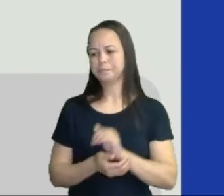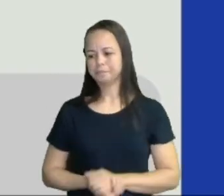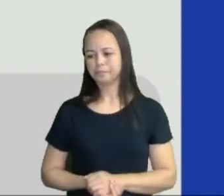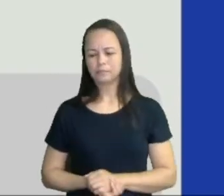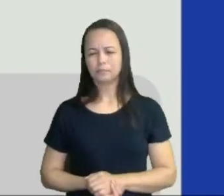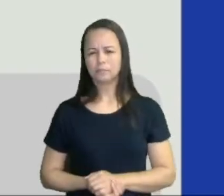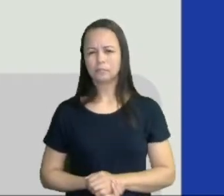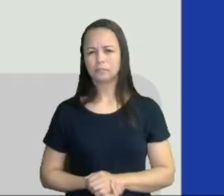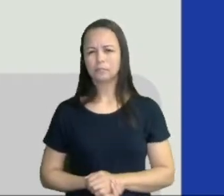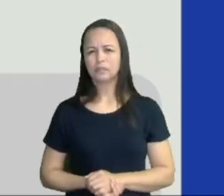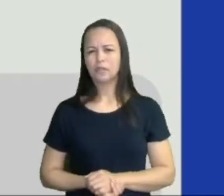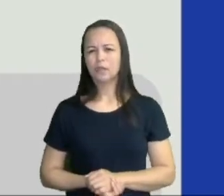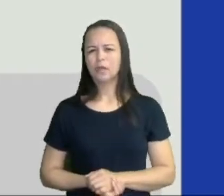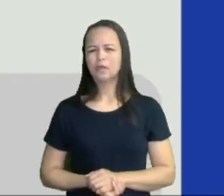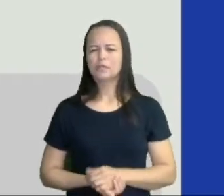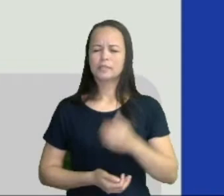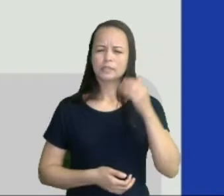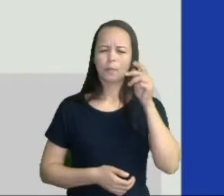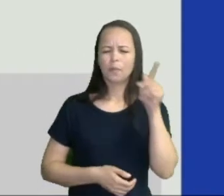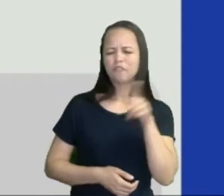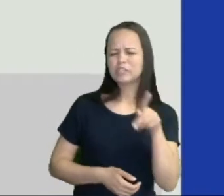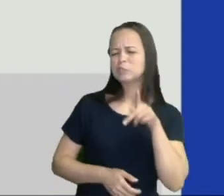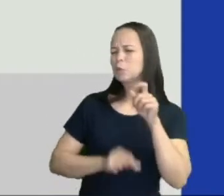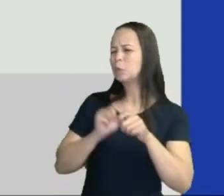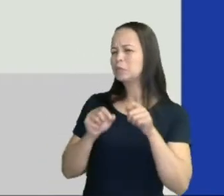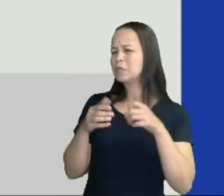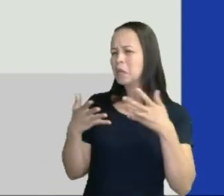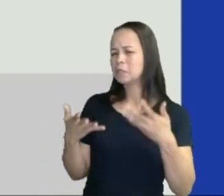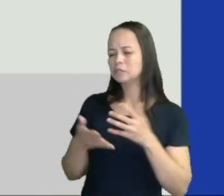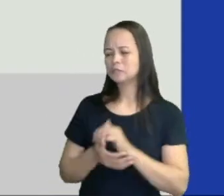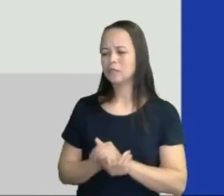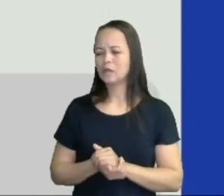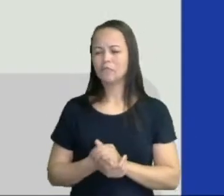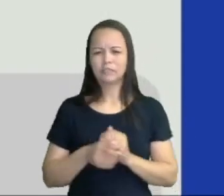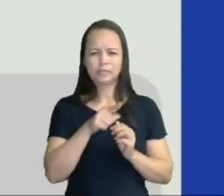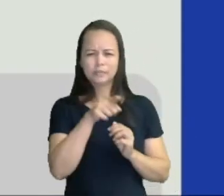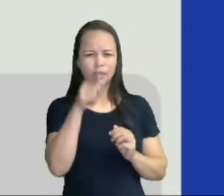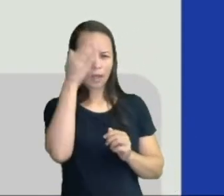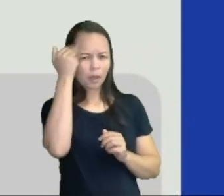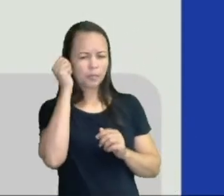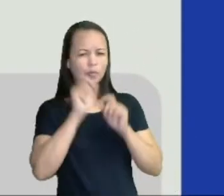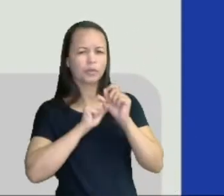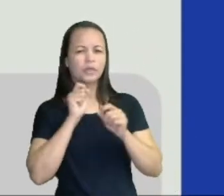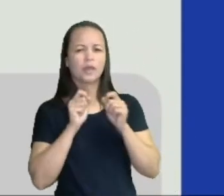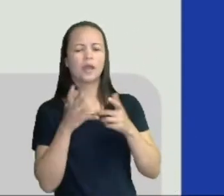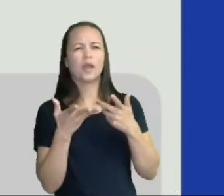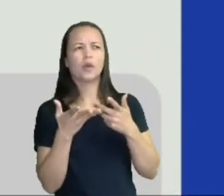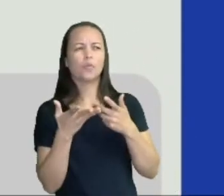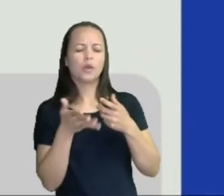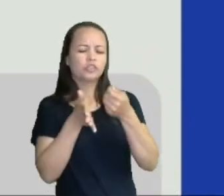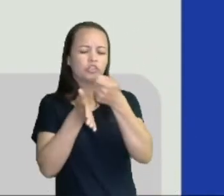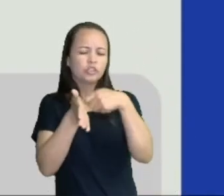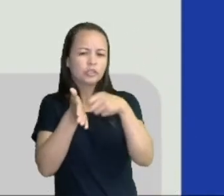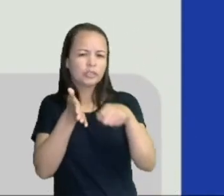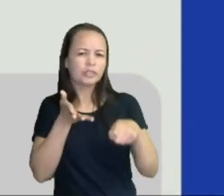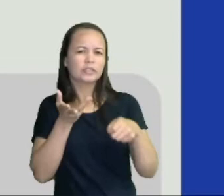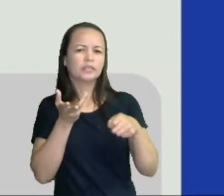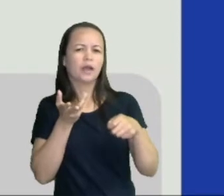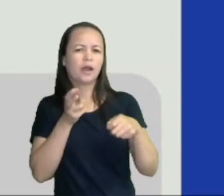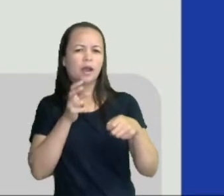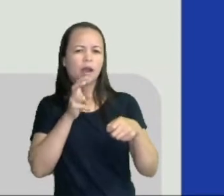Sabem aqueles hieroglifos, aquele tipo de escrita egípcia,